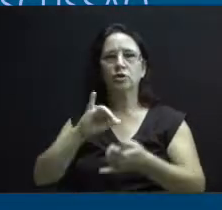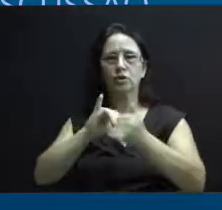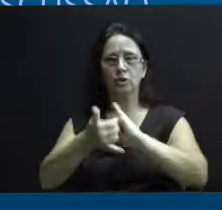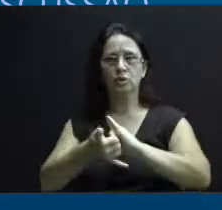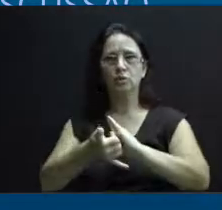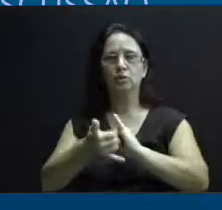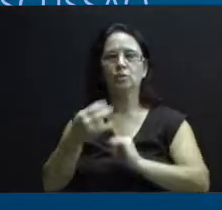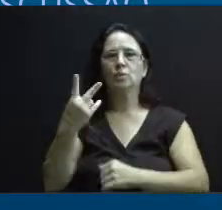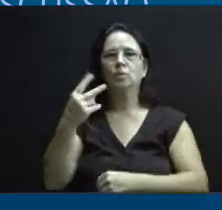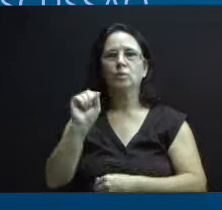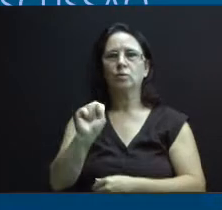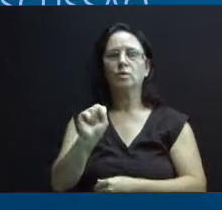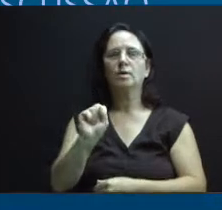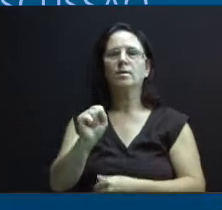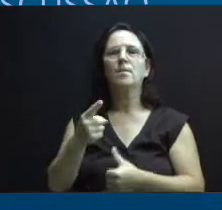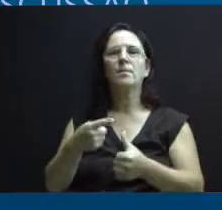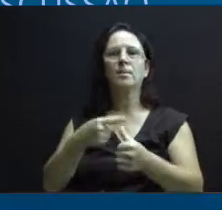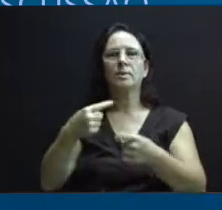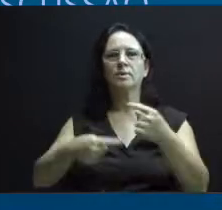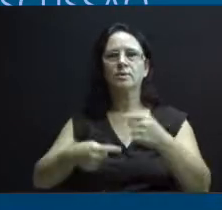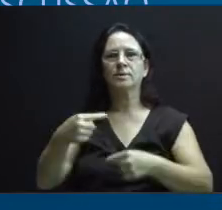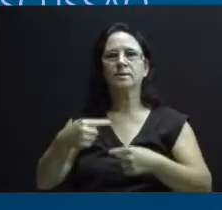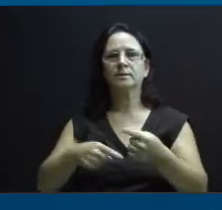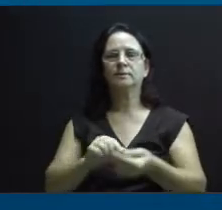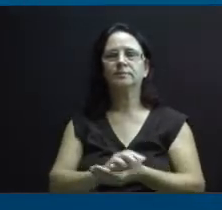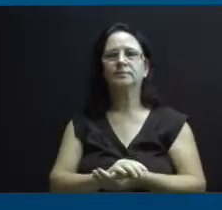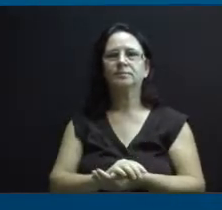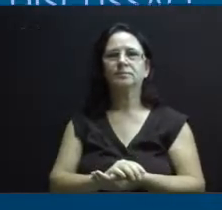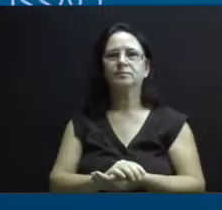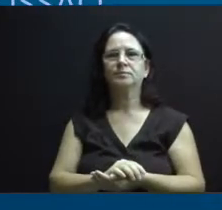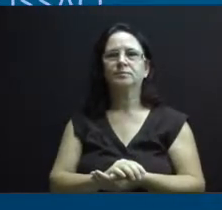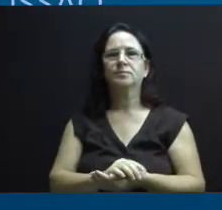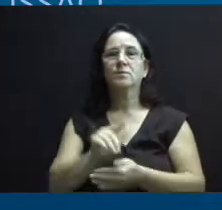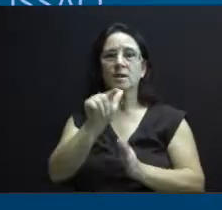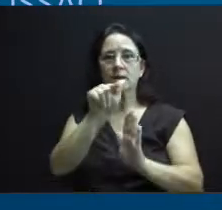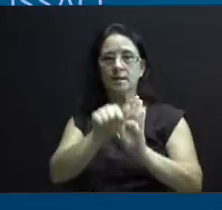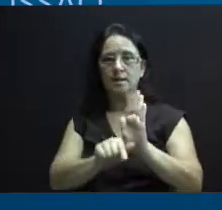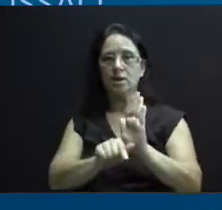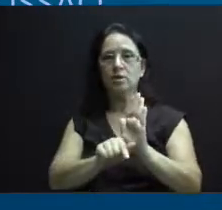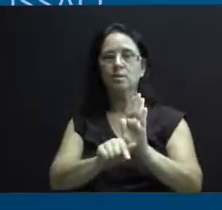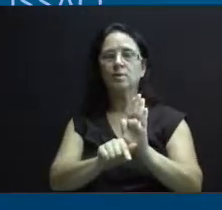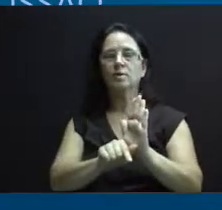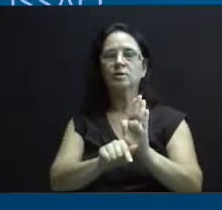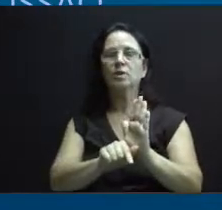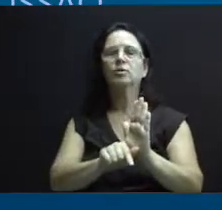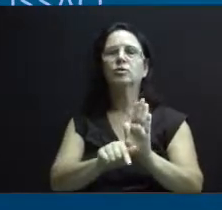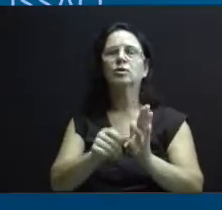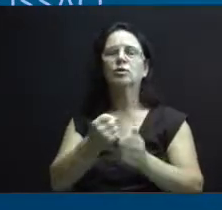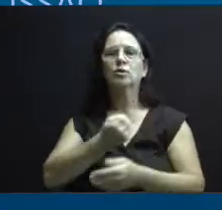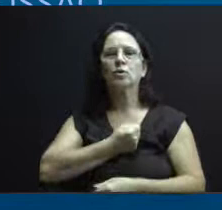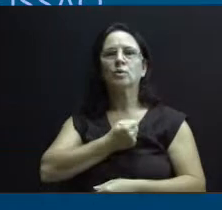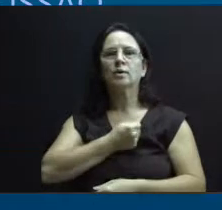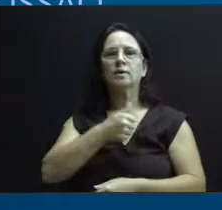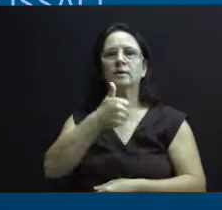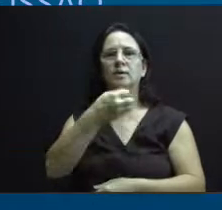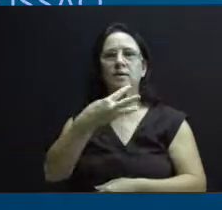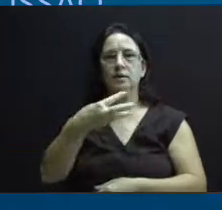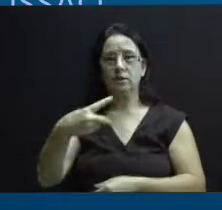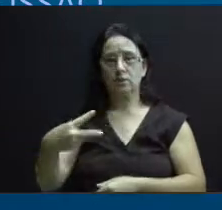2018 e em primeira discussão 17 no processo é o projeto de lei número